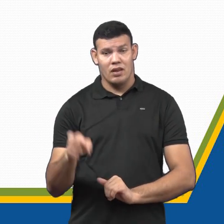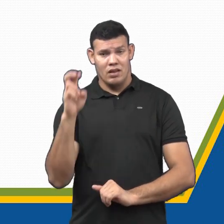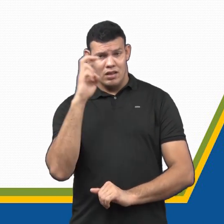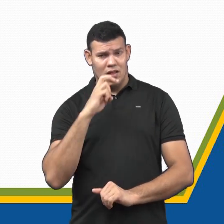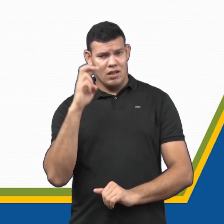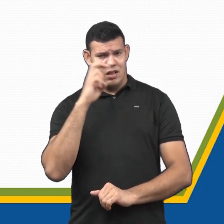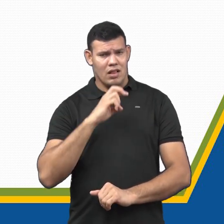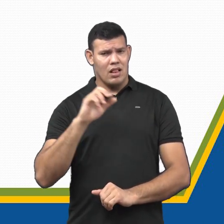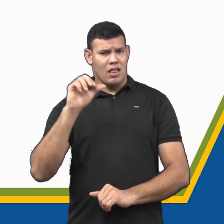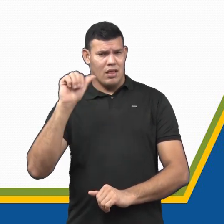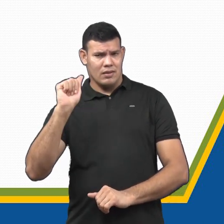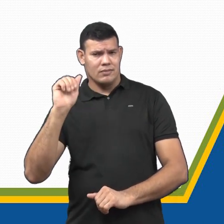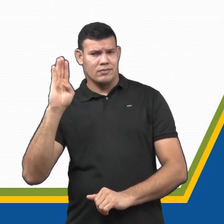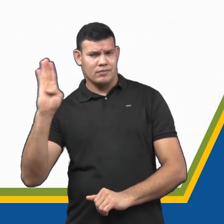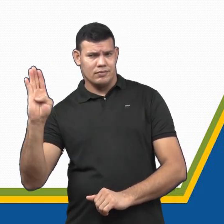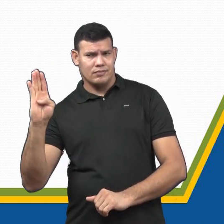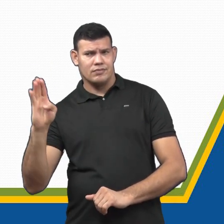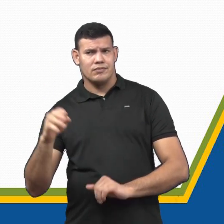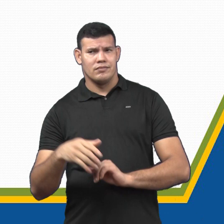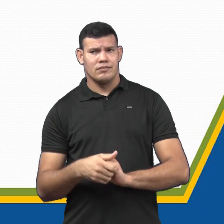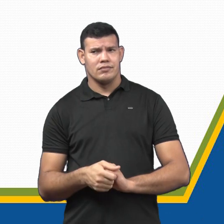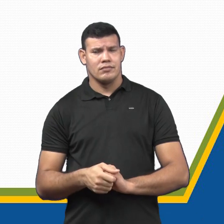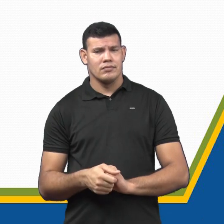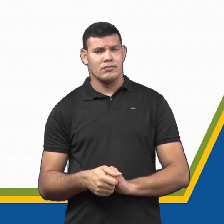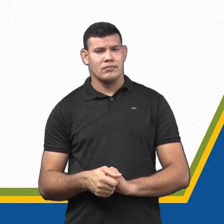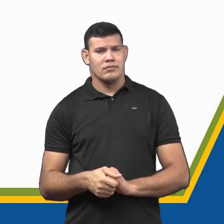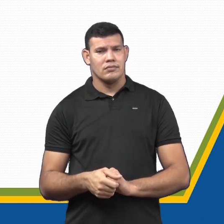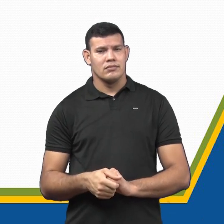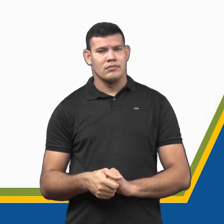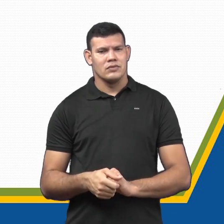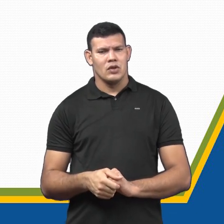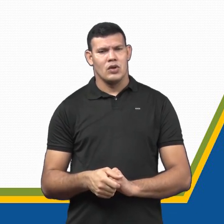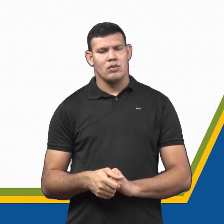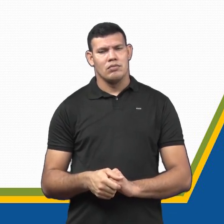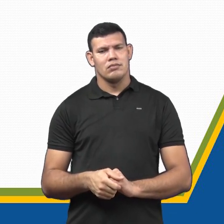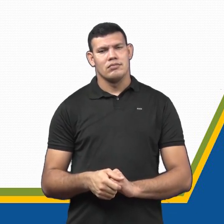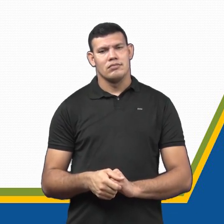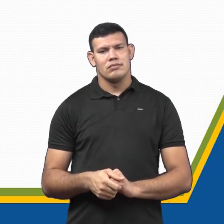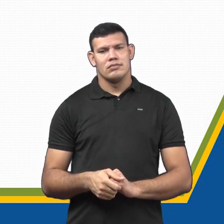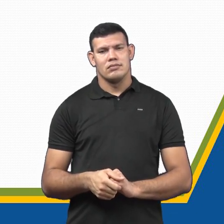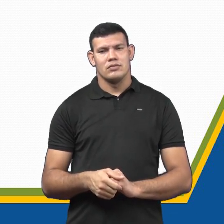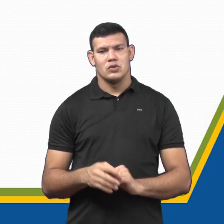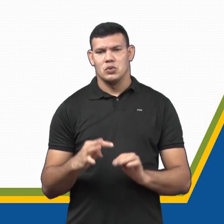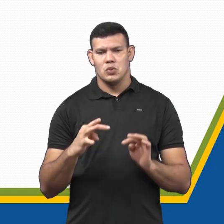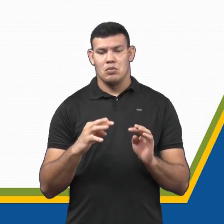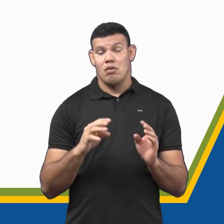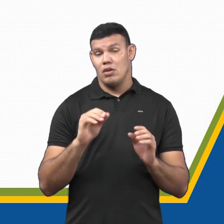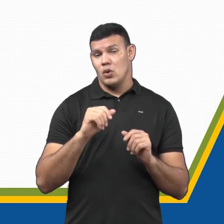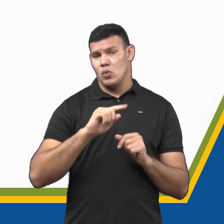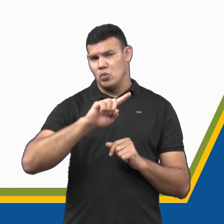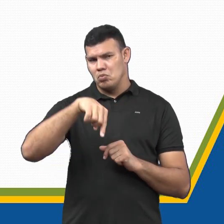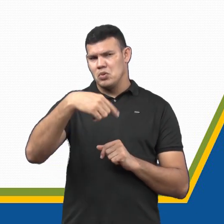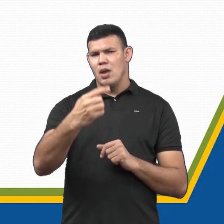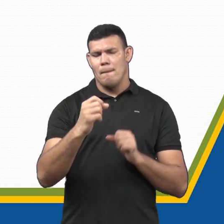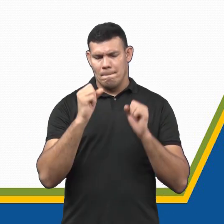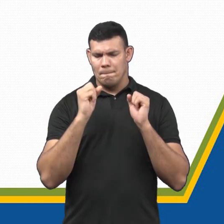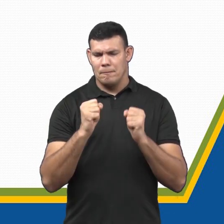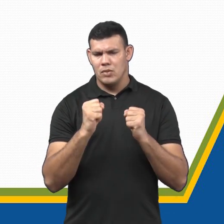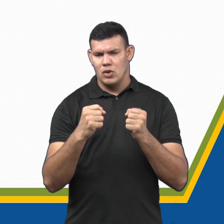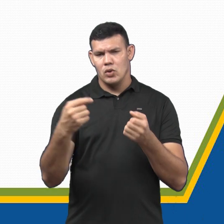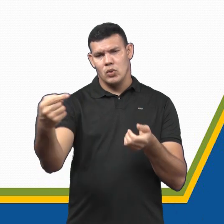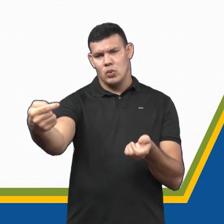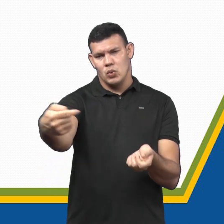observarem o AB, todas as setas vão em direção a ele. Isso significa que o AB ele pode